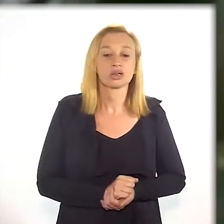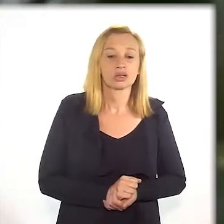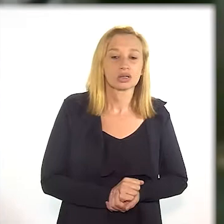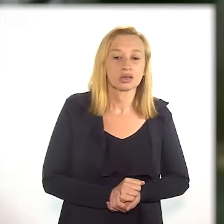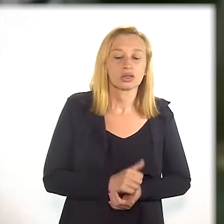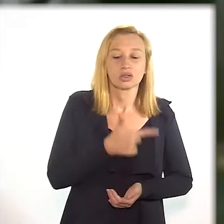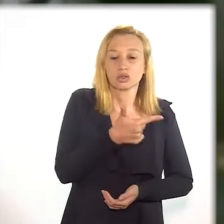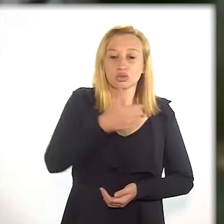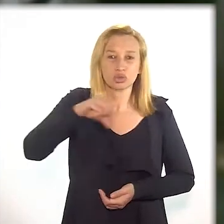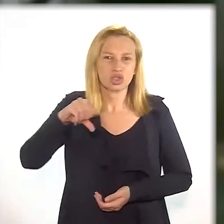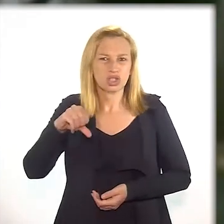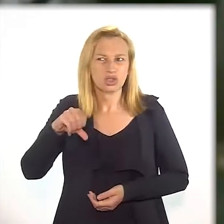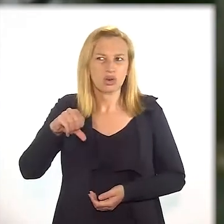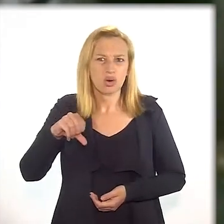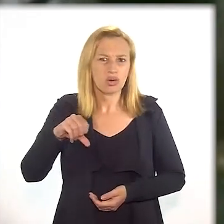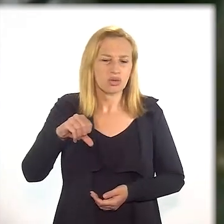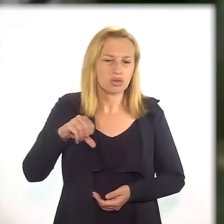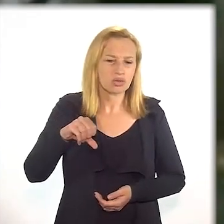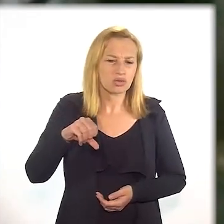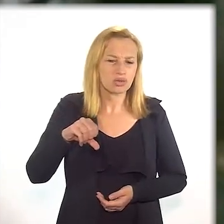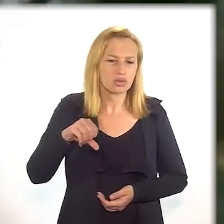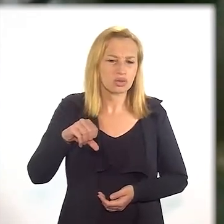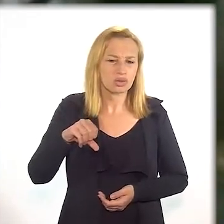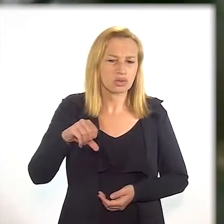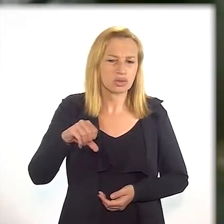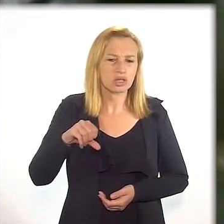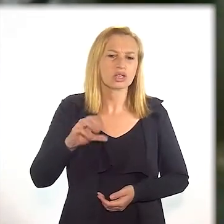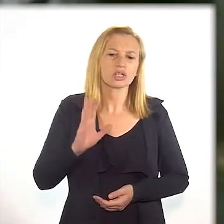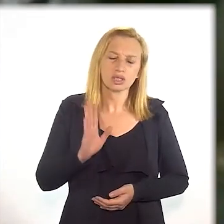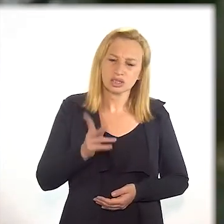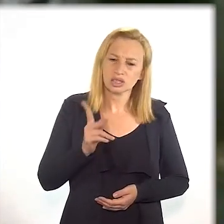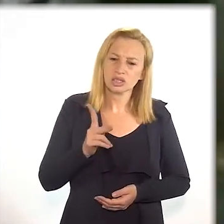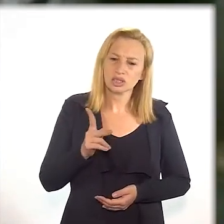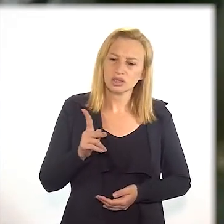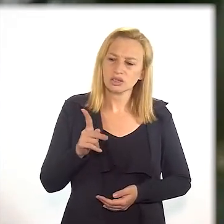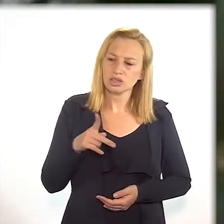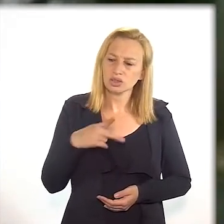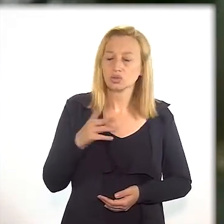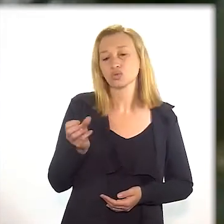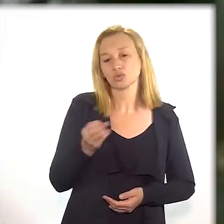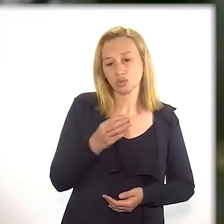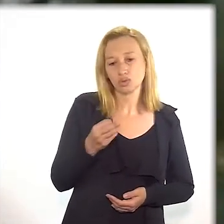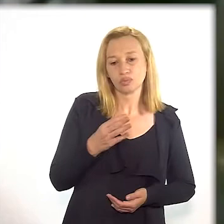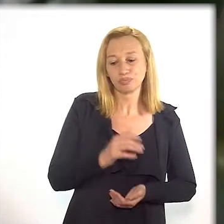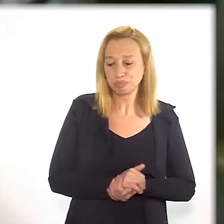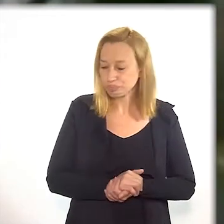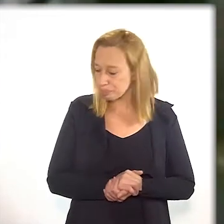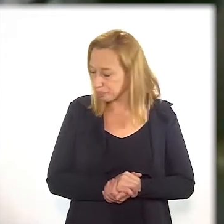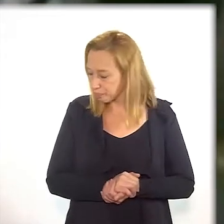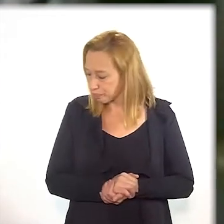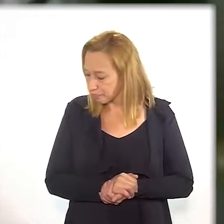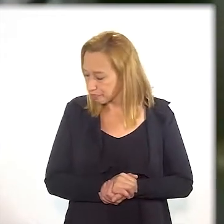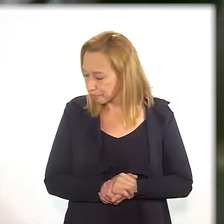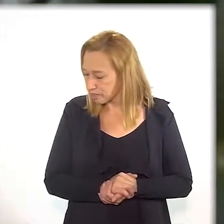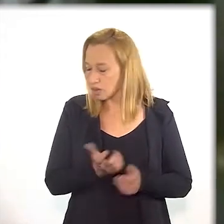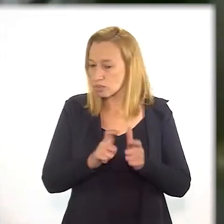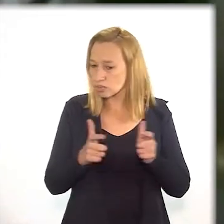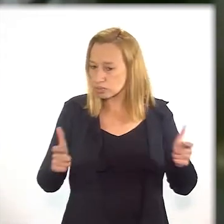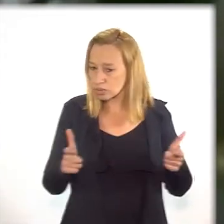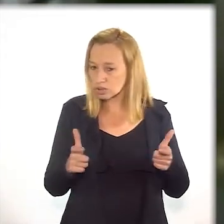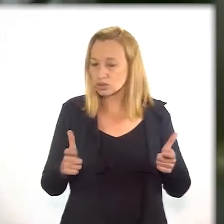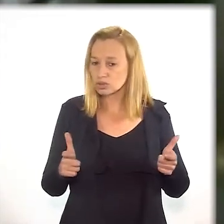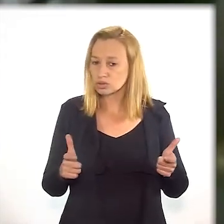até 2019, né, que é esse documento que acabamos de lançar nessas últimas semanas. Houve um